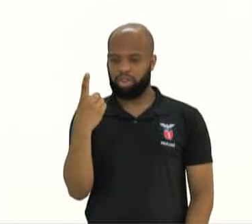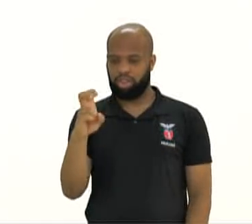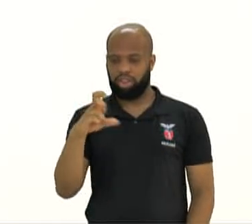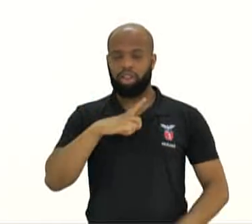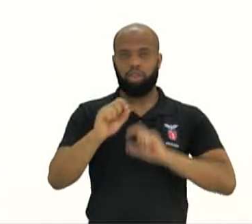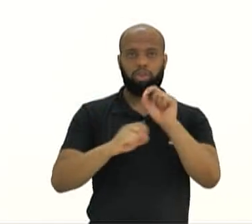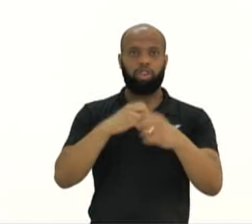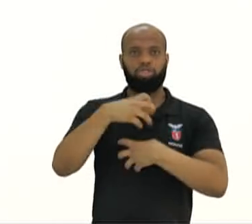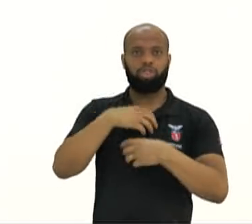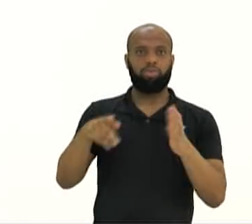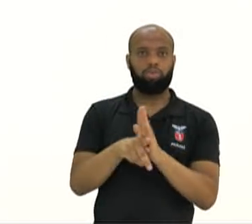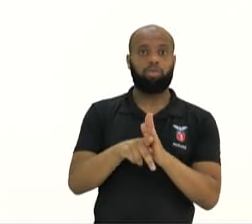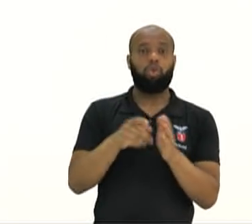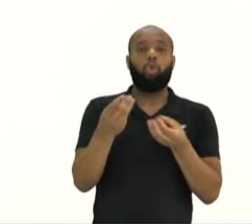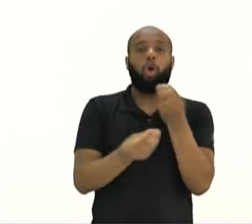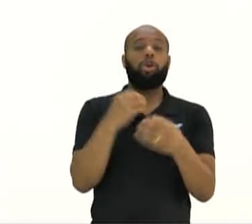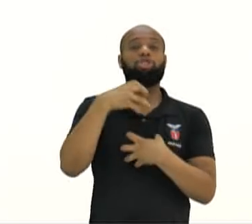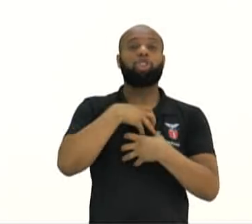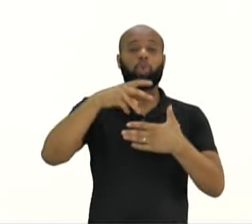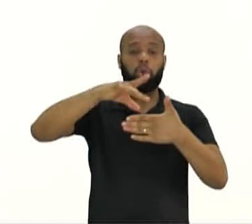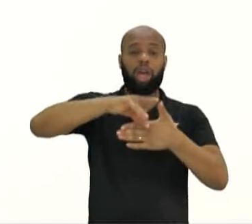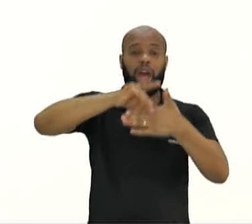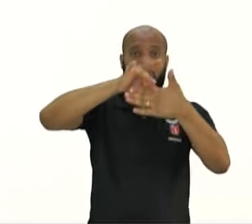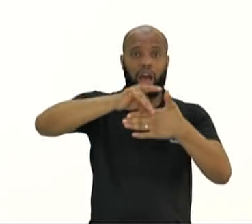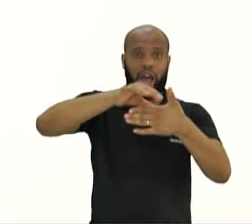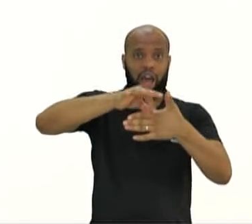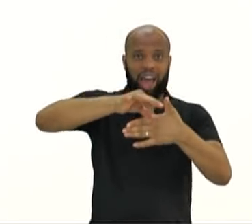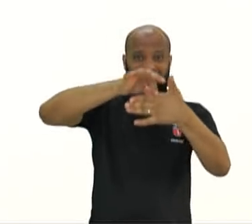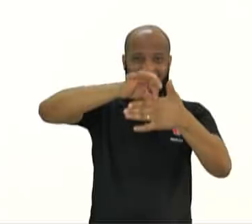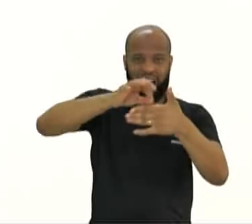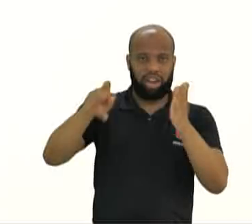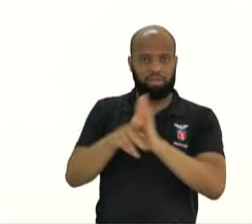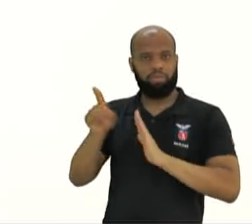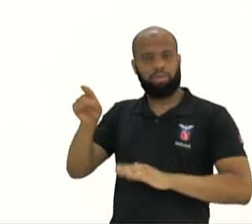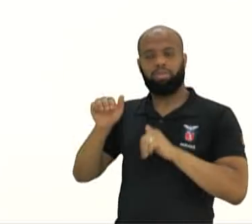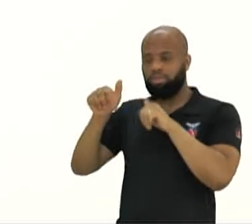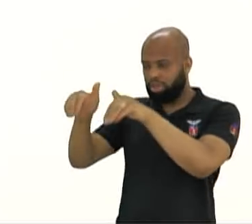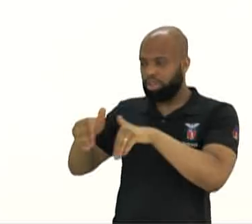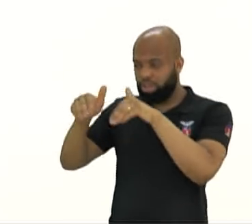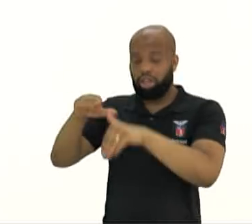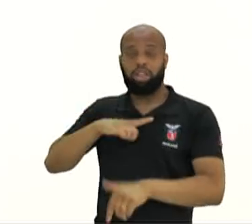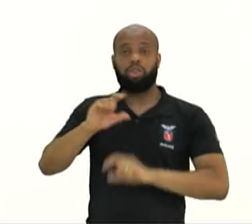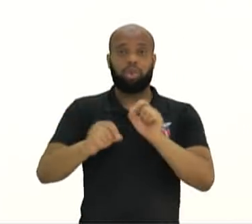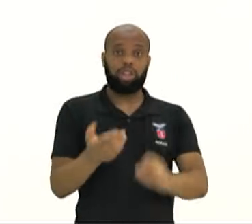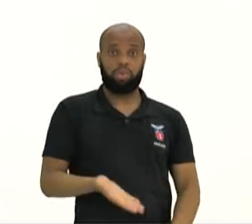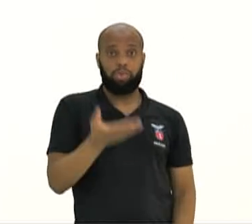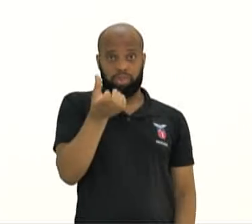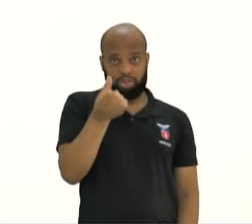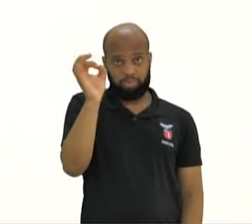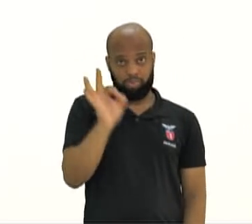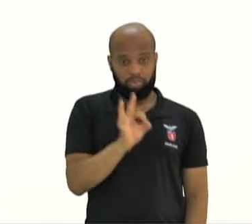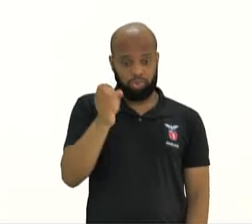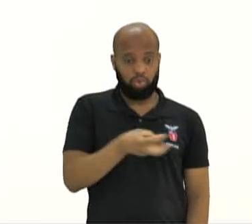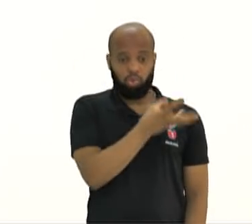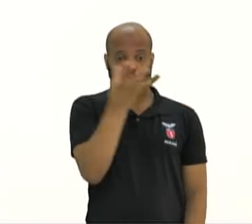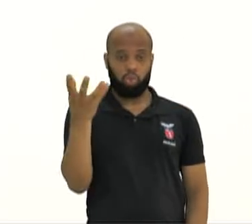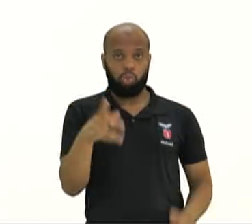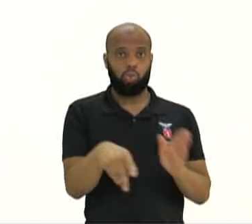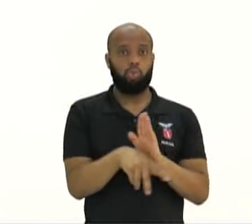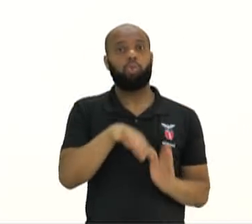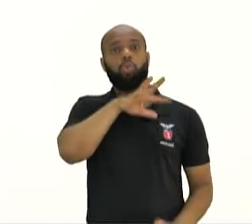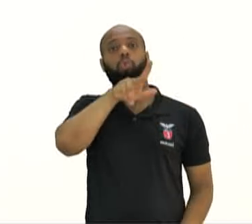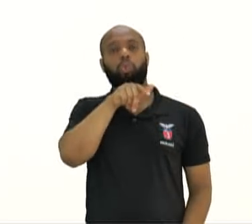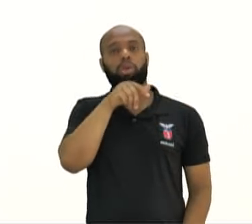aí da Produção de Carne na Austrália. Eles tiveram um aumento de 6% no número de animais, chegaram a